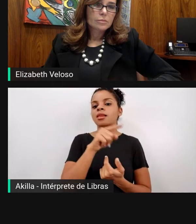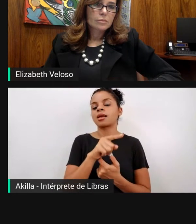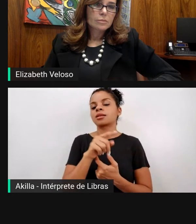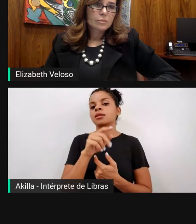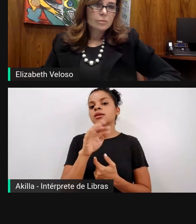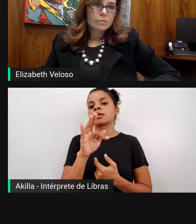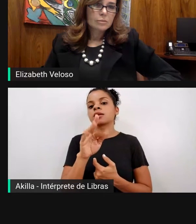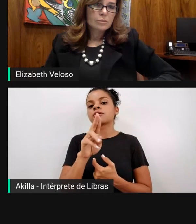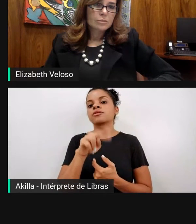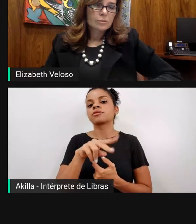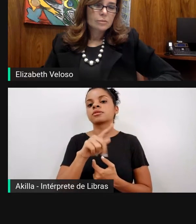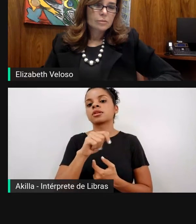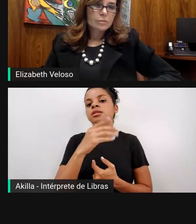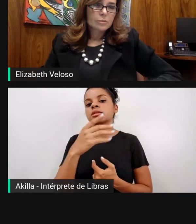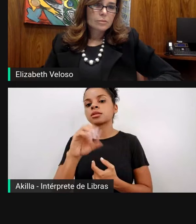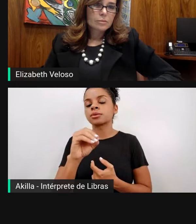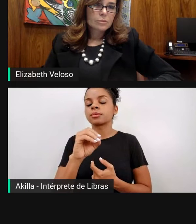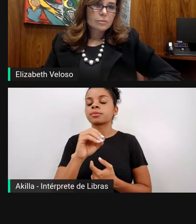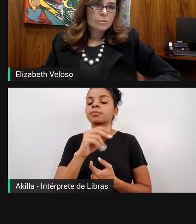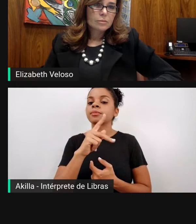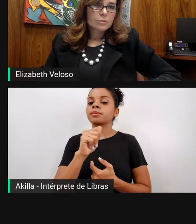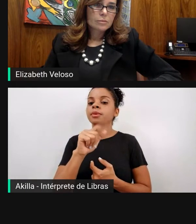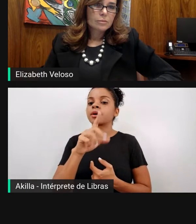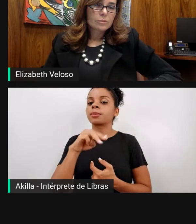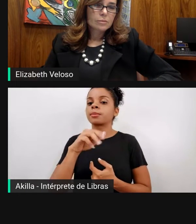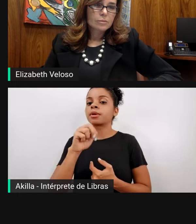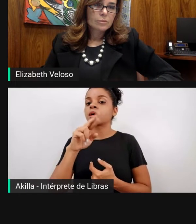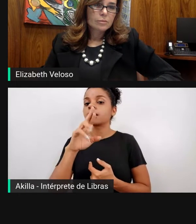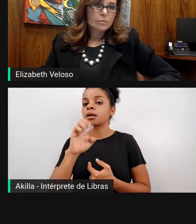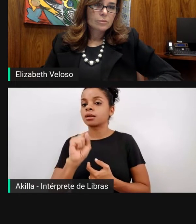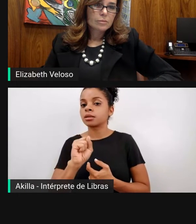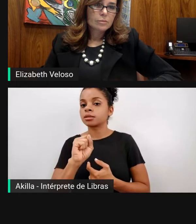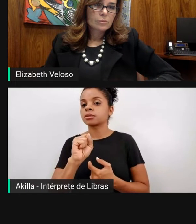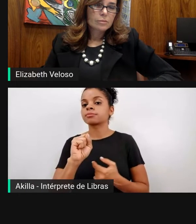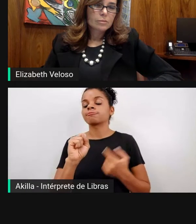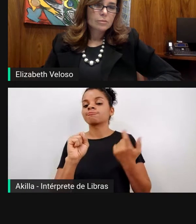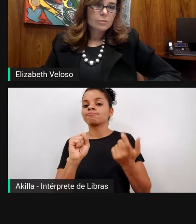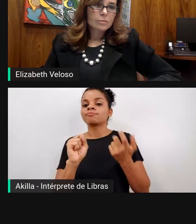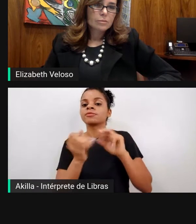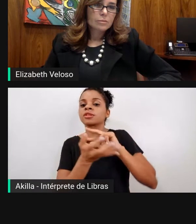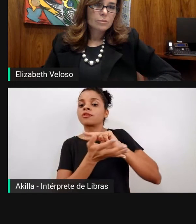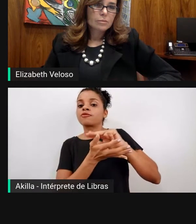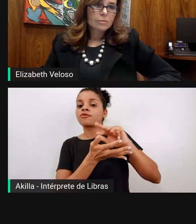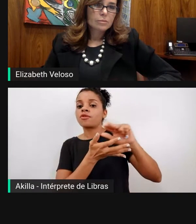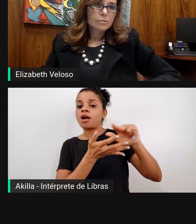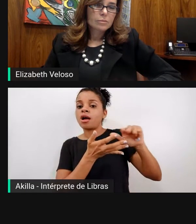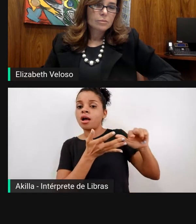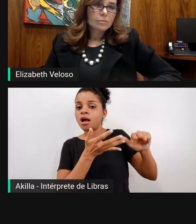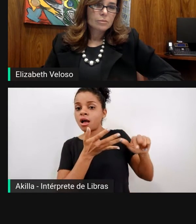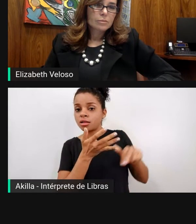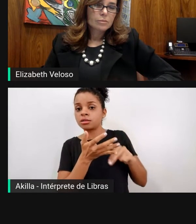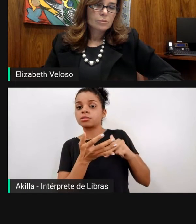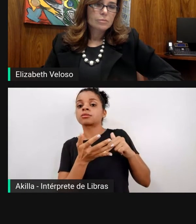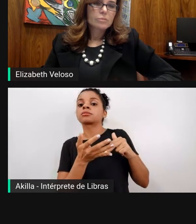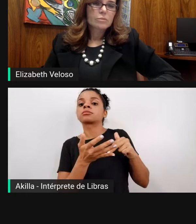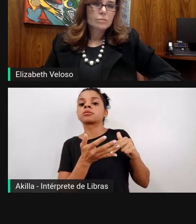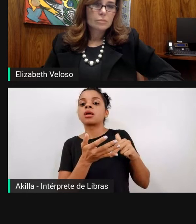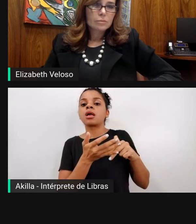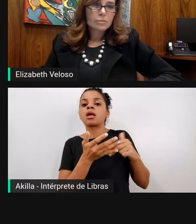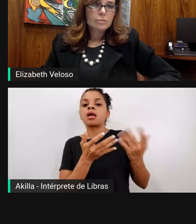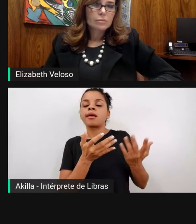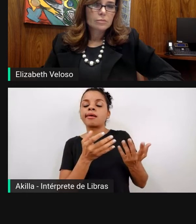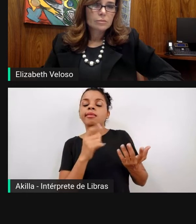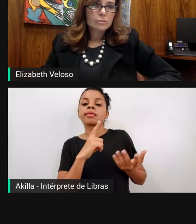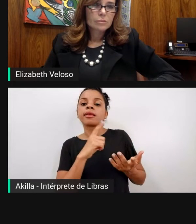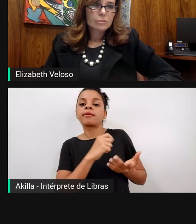gestão e tal. E vários mandatos da Câmara se basearam nessa produção jornalística